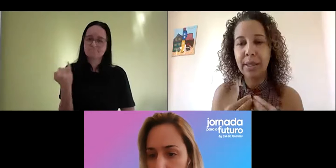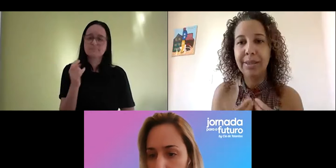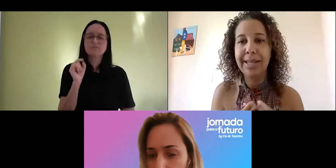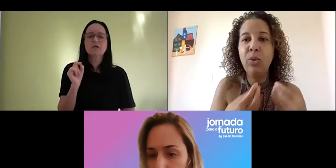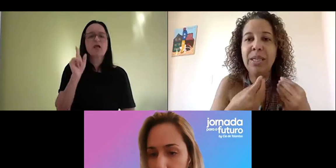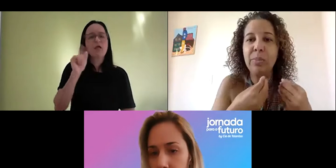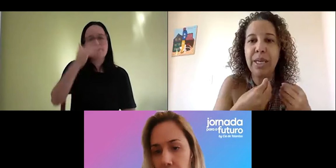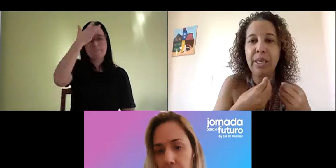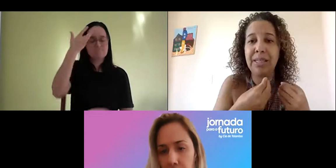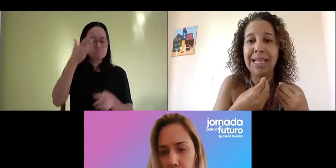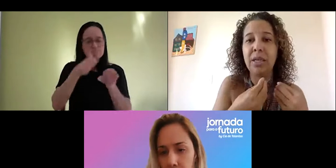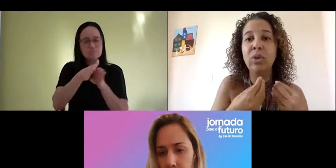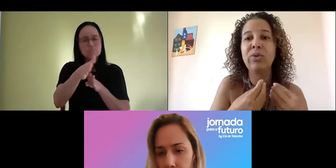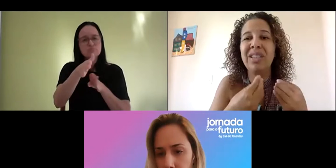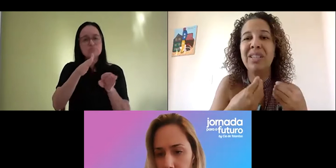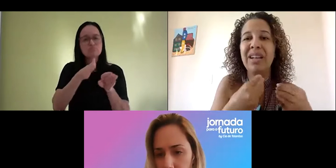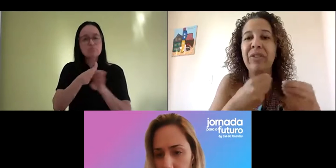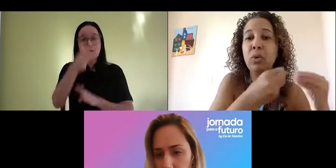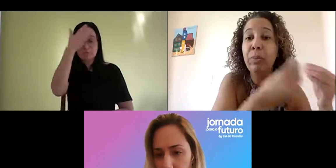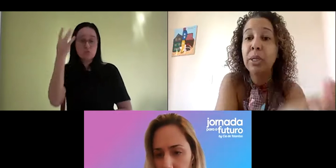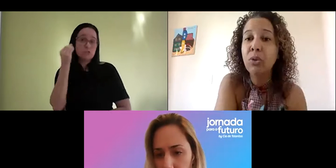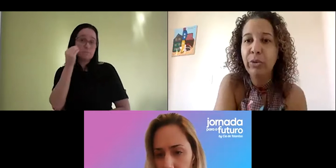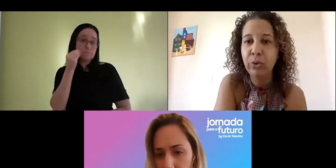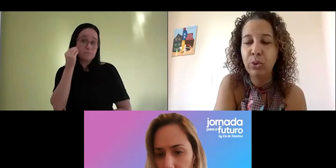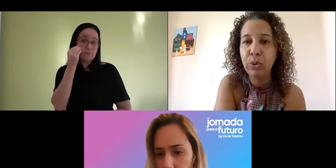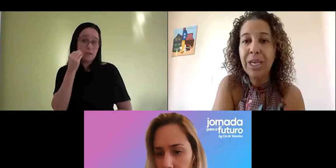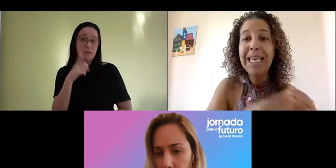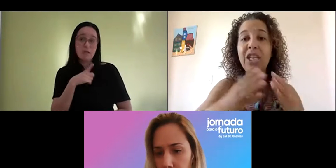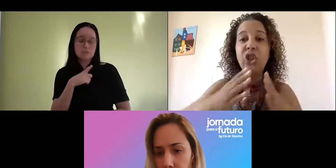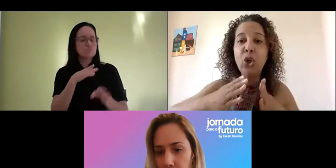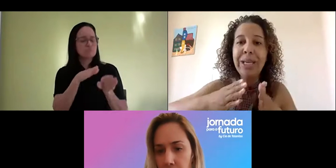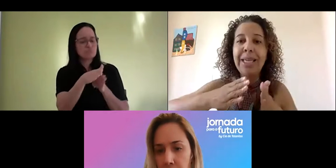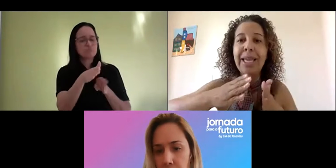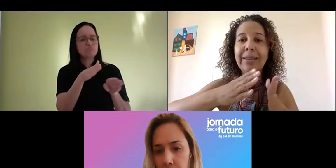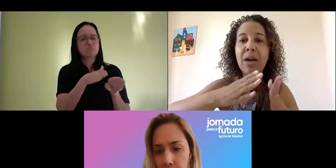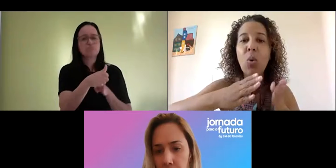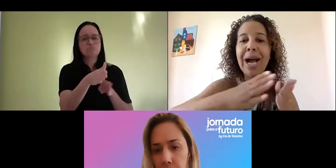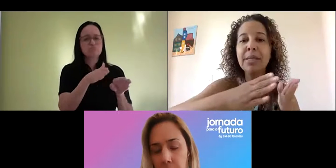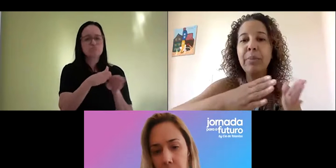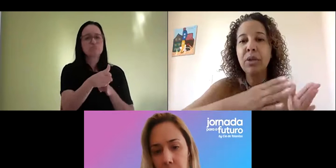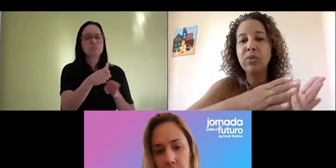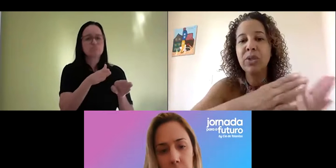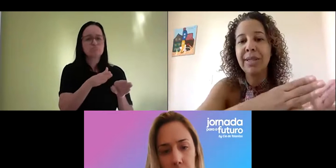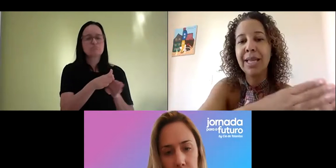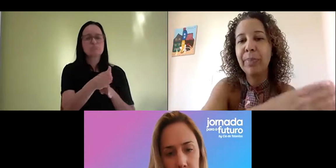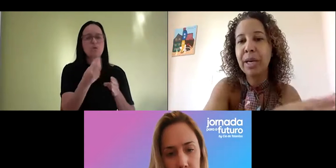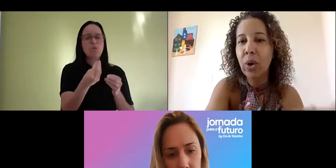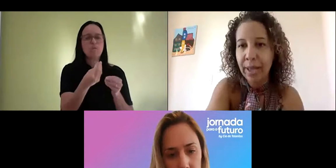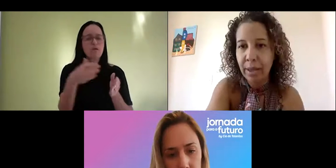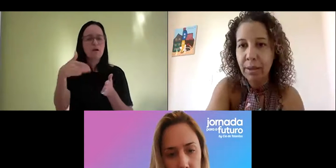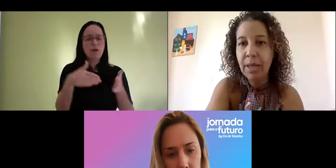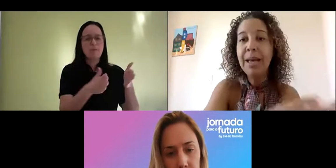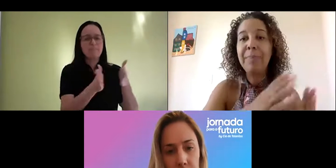orienta, que tem uma experiência naquilo que você está vislumbrando como futuro e te orienta quais caminhos você tem que